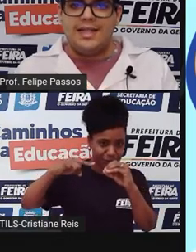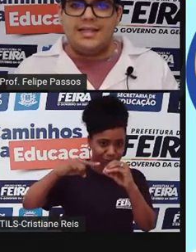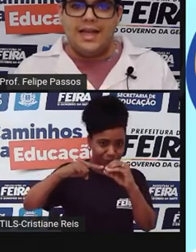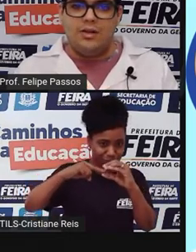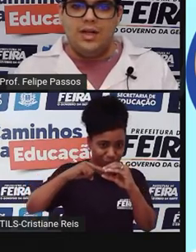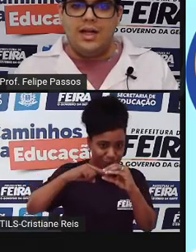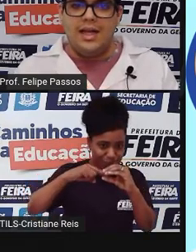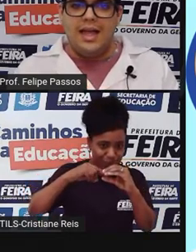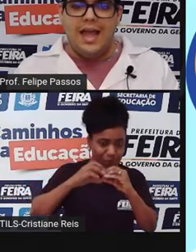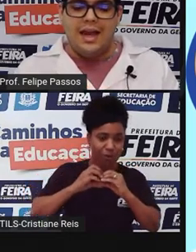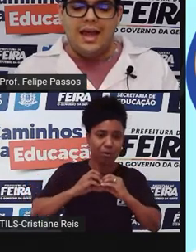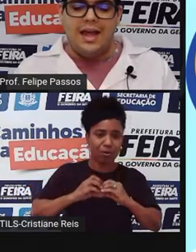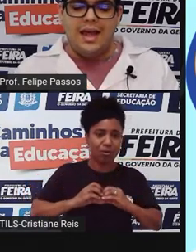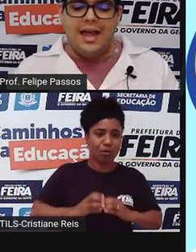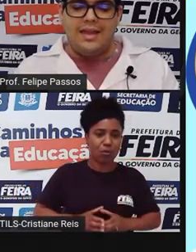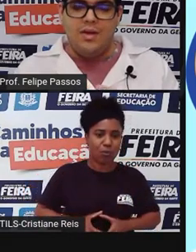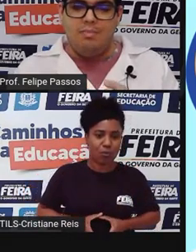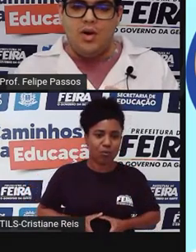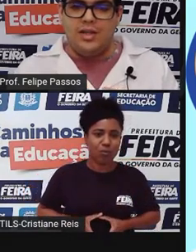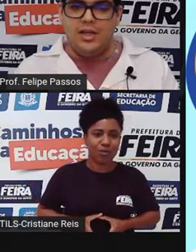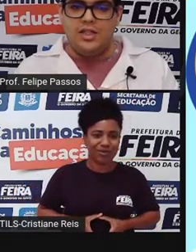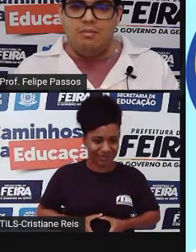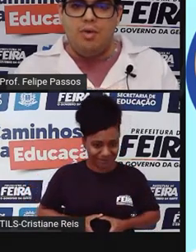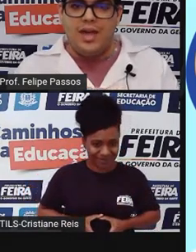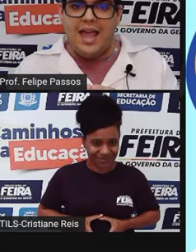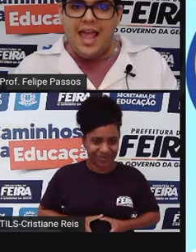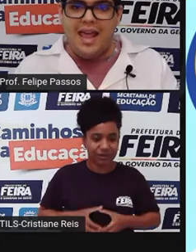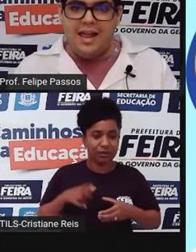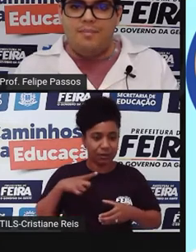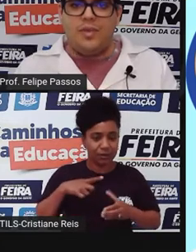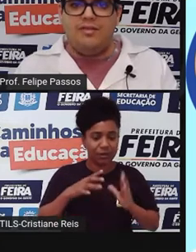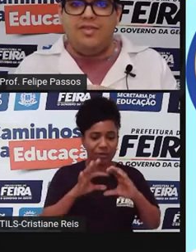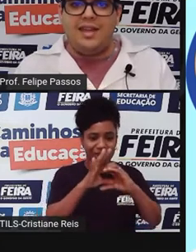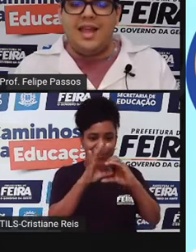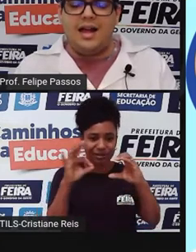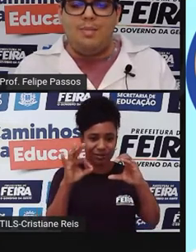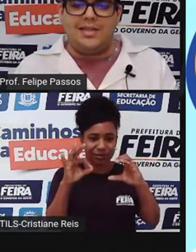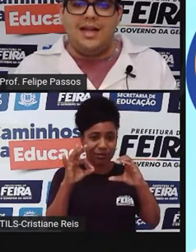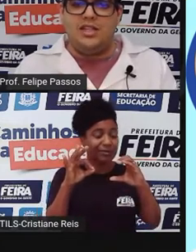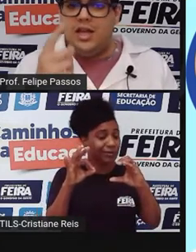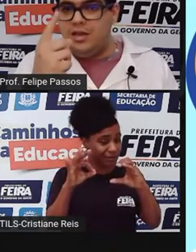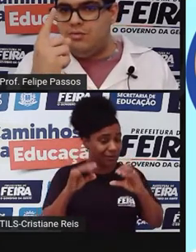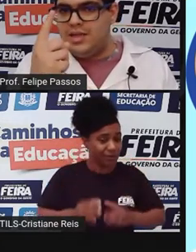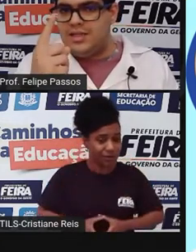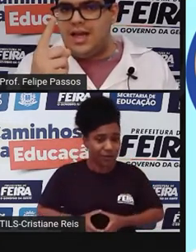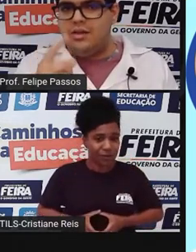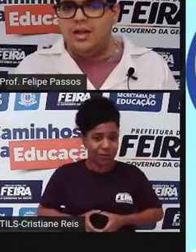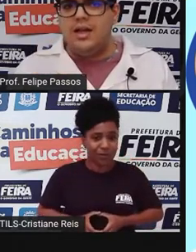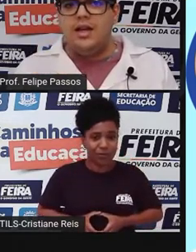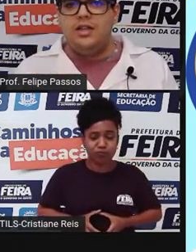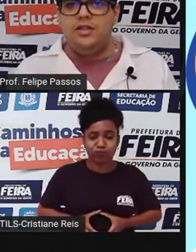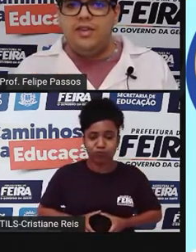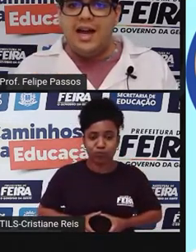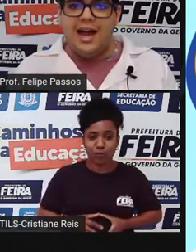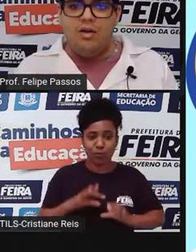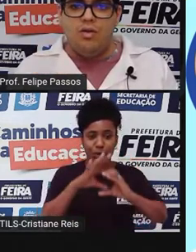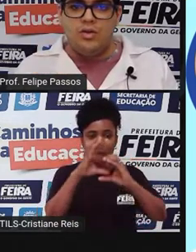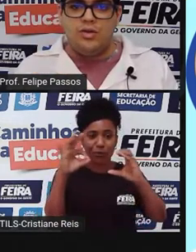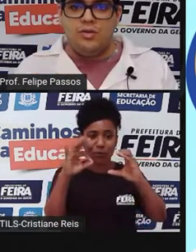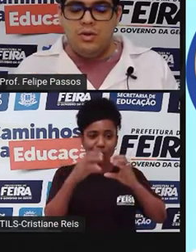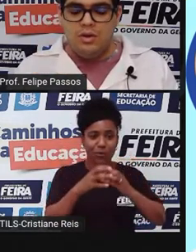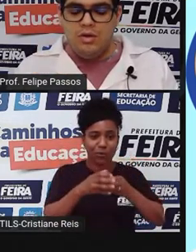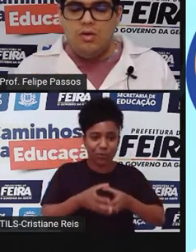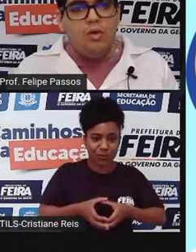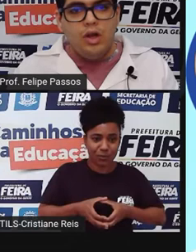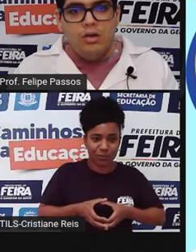que que essa célula ela é tão importante? Porque ela vai ter a capacidade, em uma célula, de virar